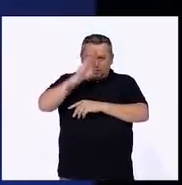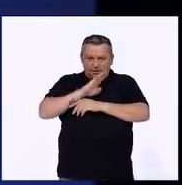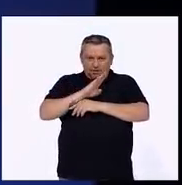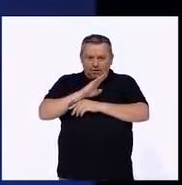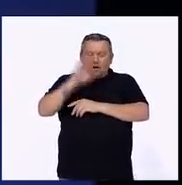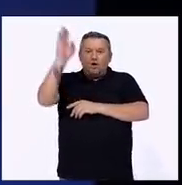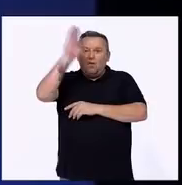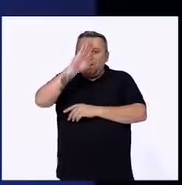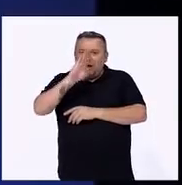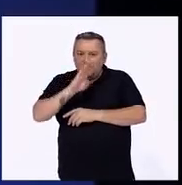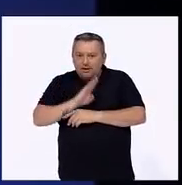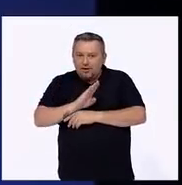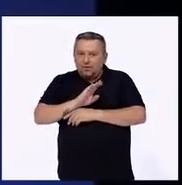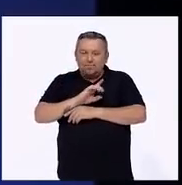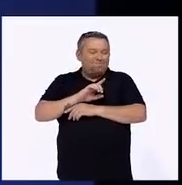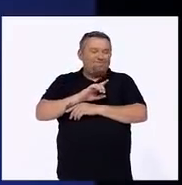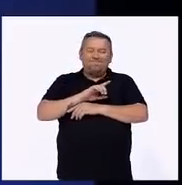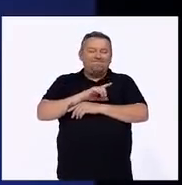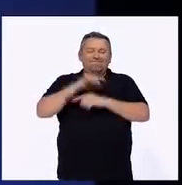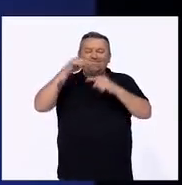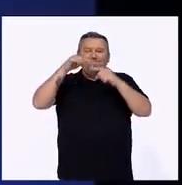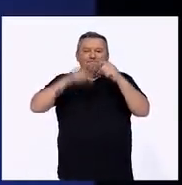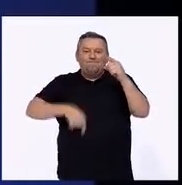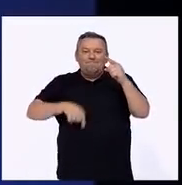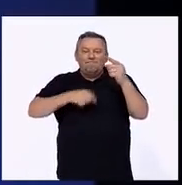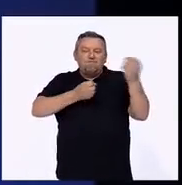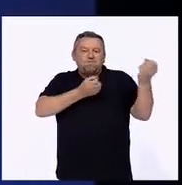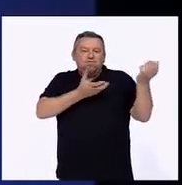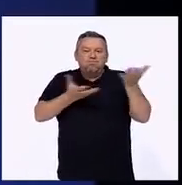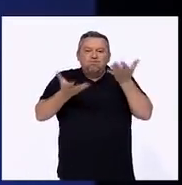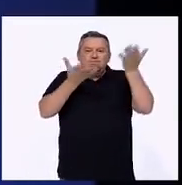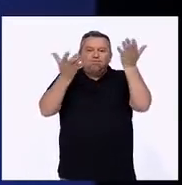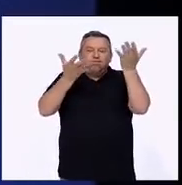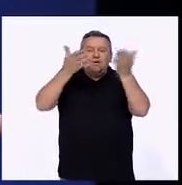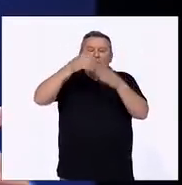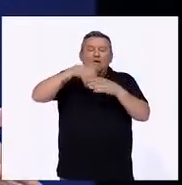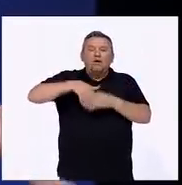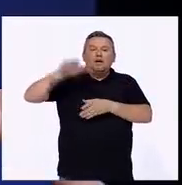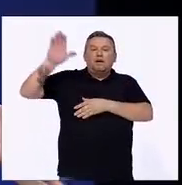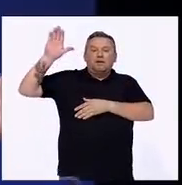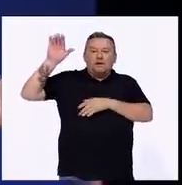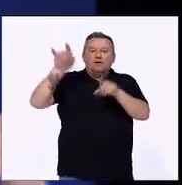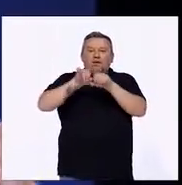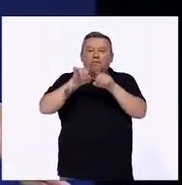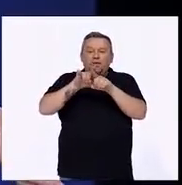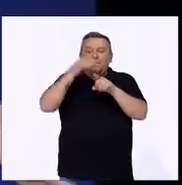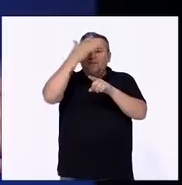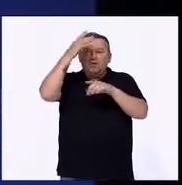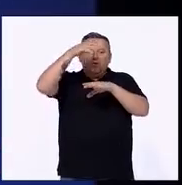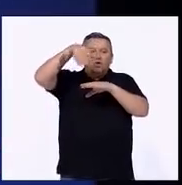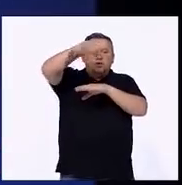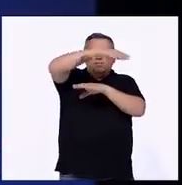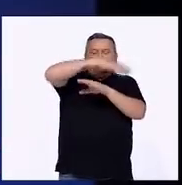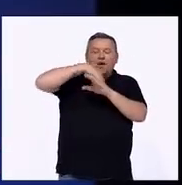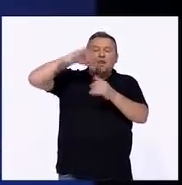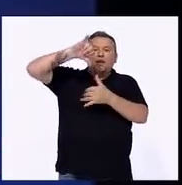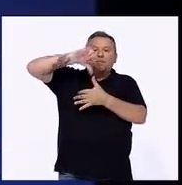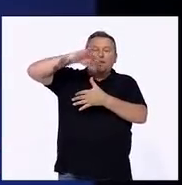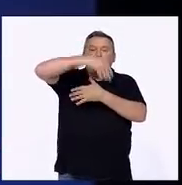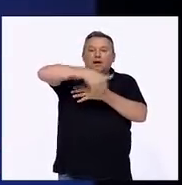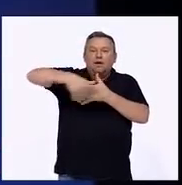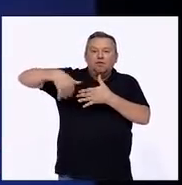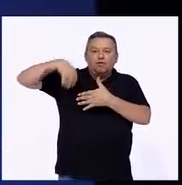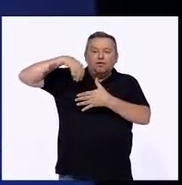não serve a exaltação de conflitos com territórios nenhum no mundo, principalmente com territórios vizinhos ao nosso. Para nós e para o